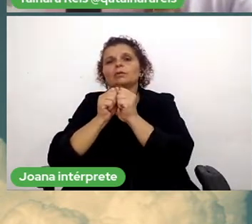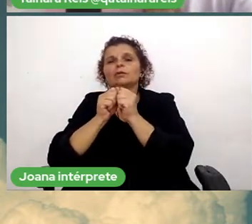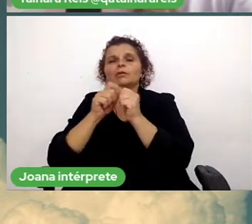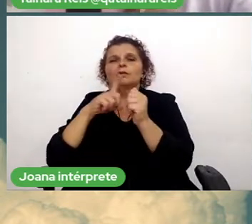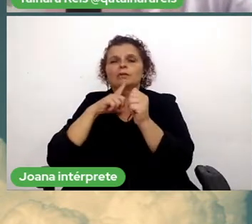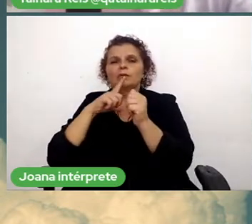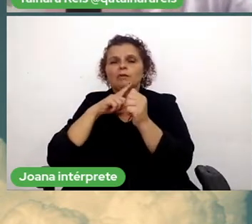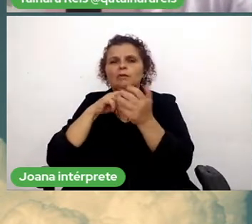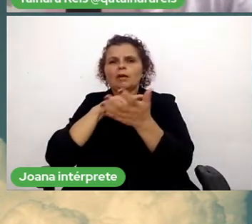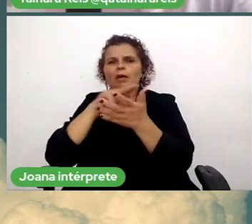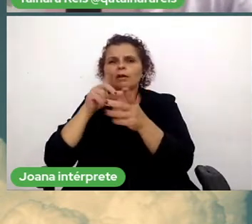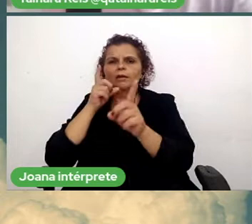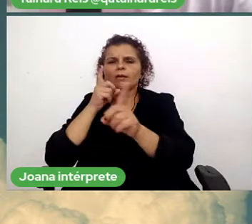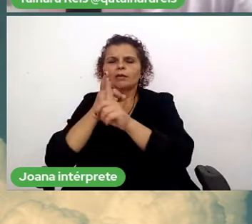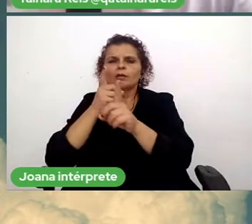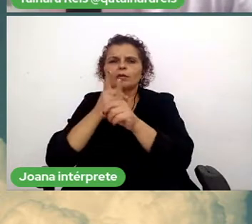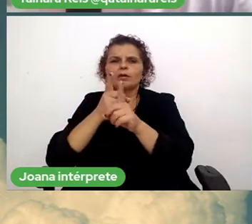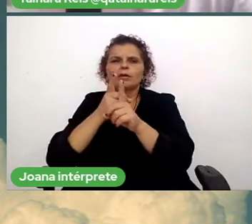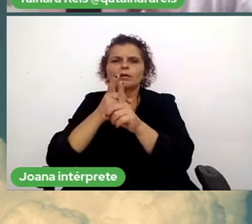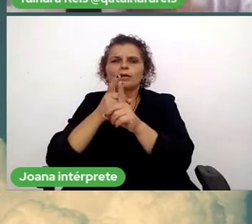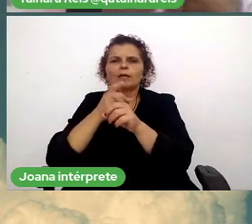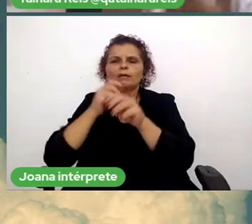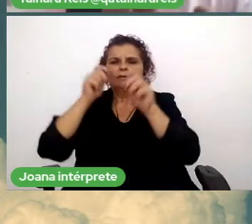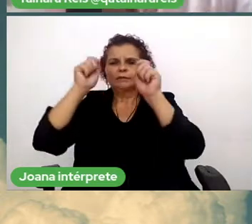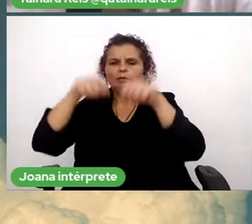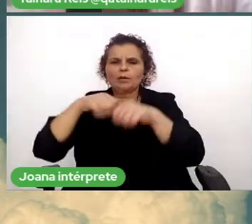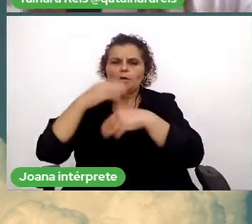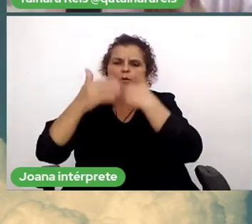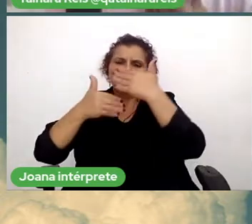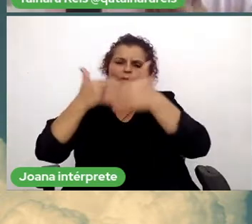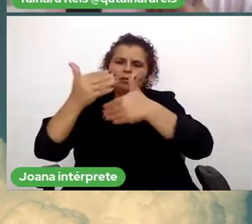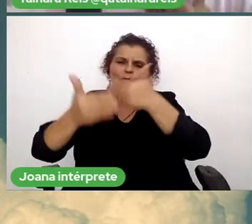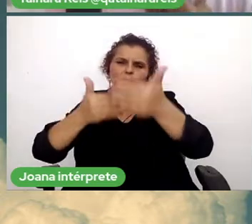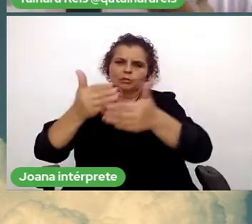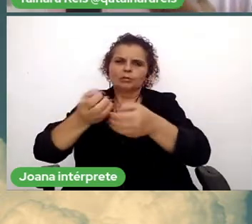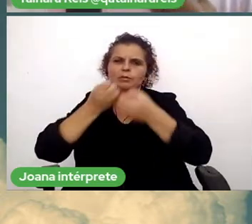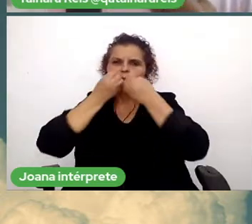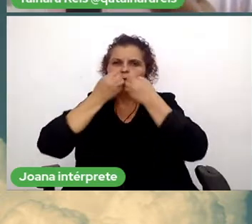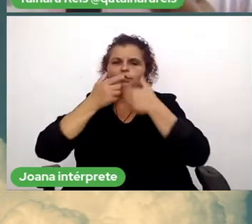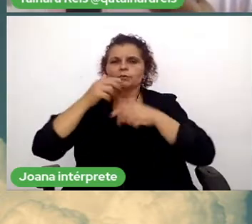que a chave para a gente poder construir bons produtos.